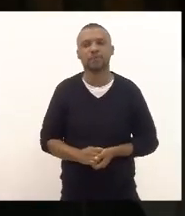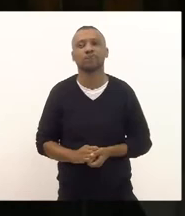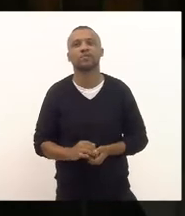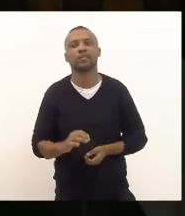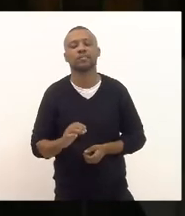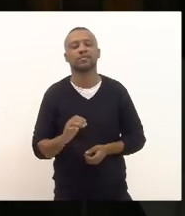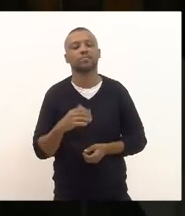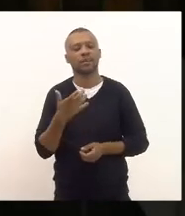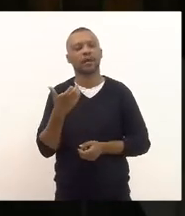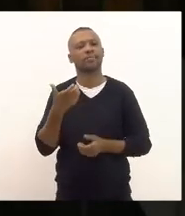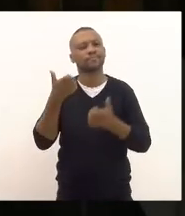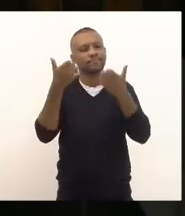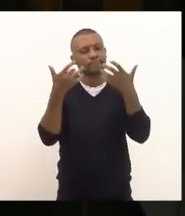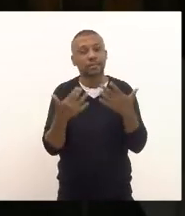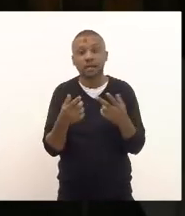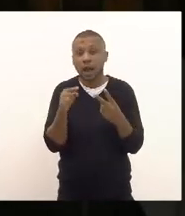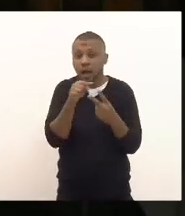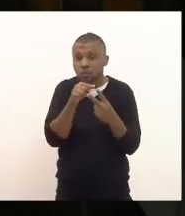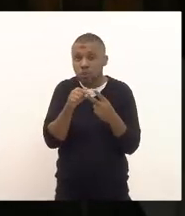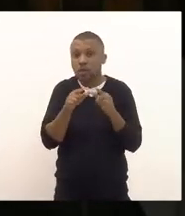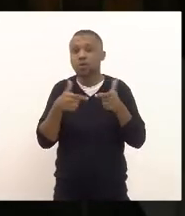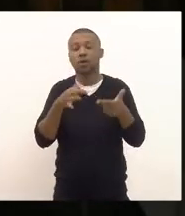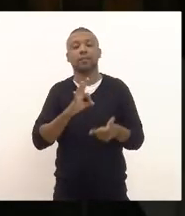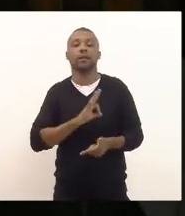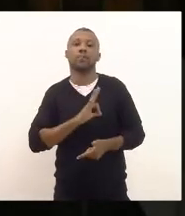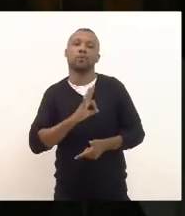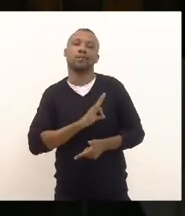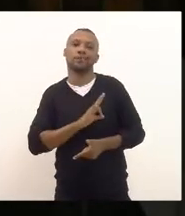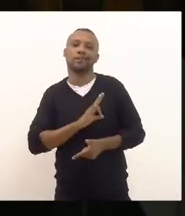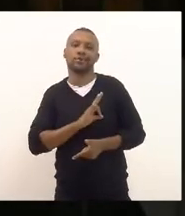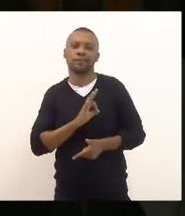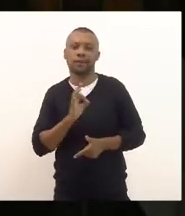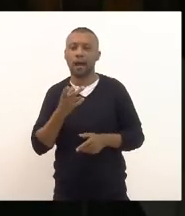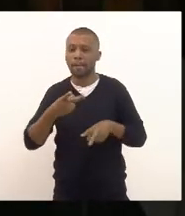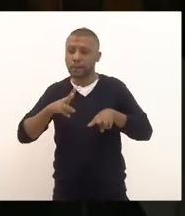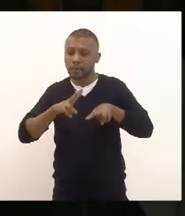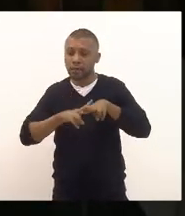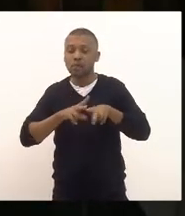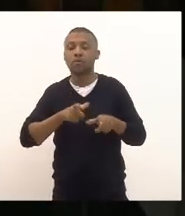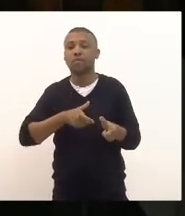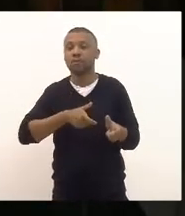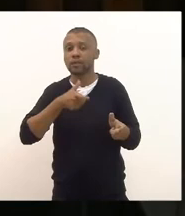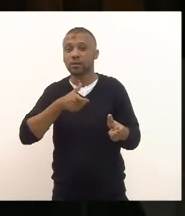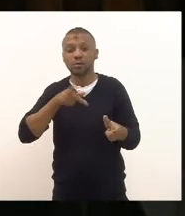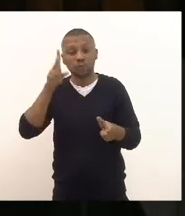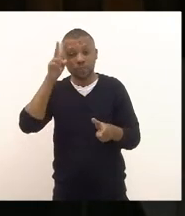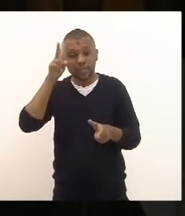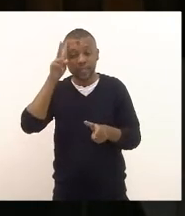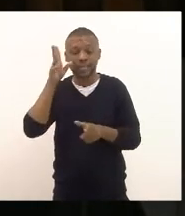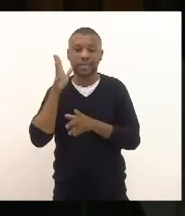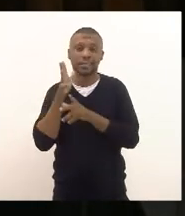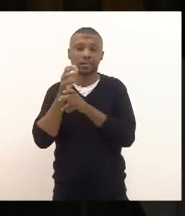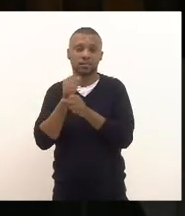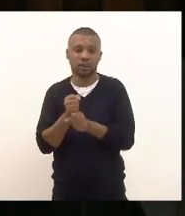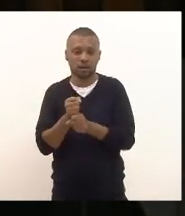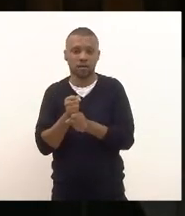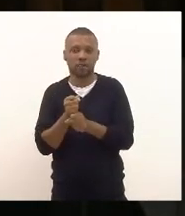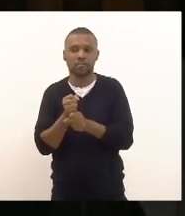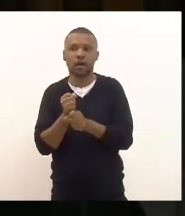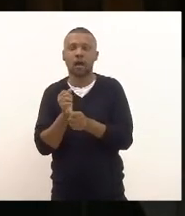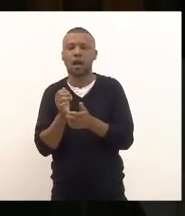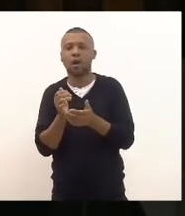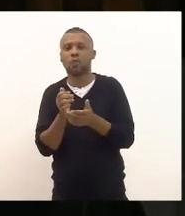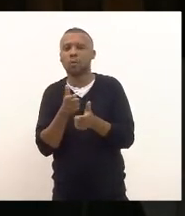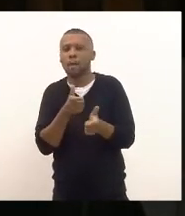o caso só destacar que as duas operações no estado do Rio de Janeiro que mais apreenderam um fuzil na história não dispararam